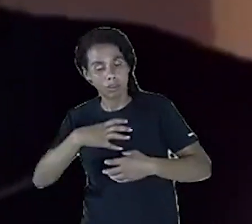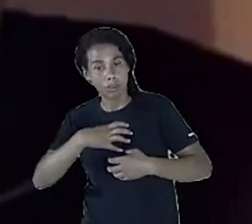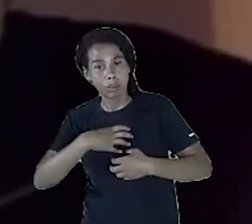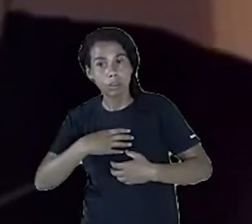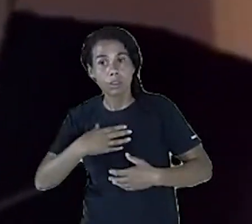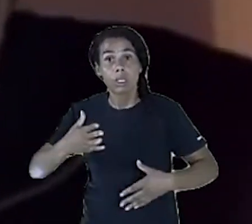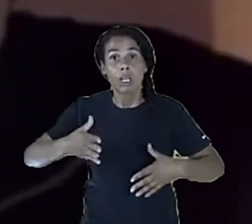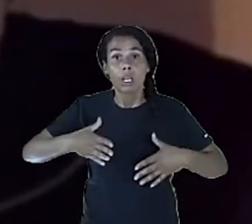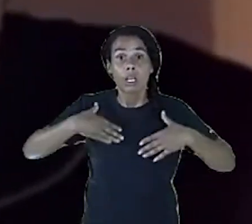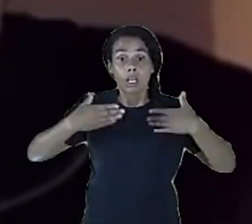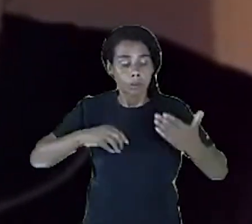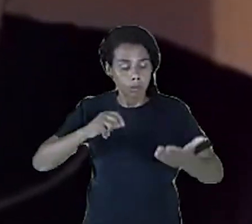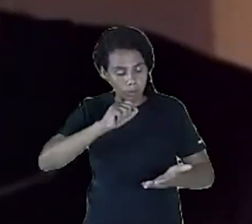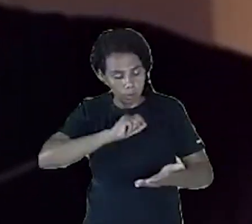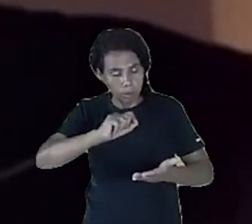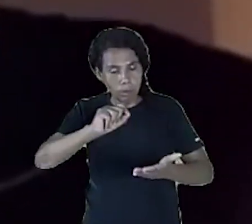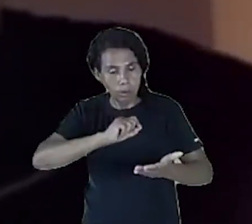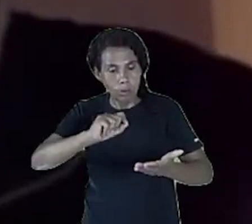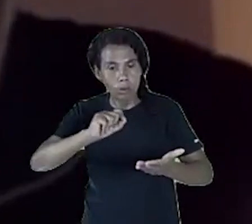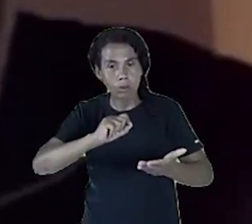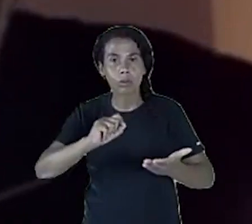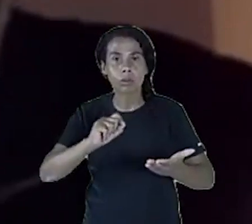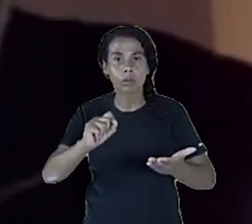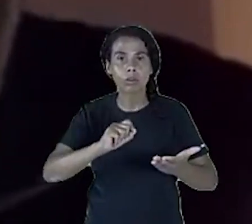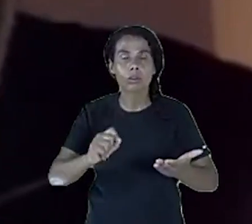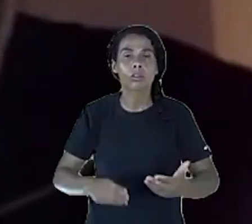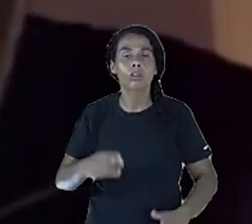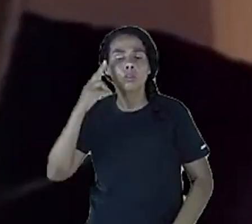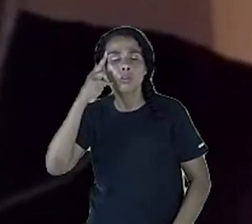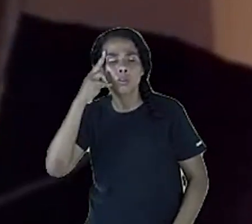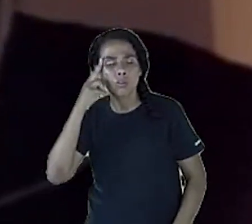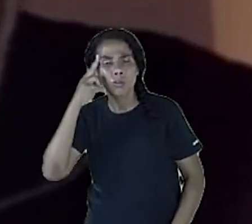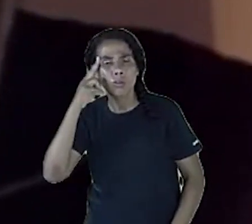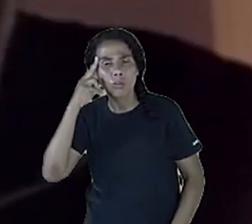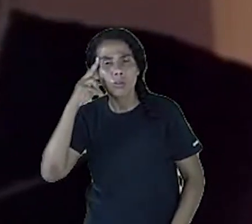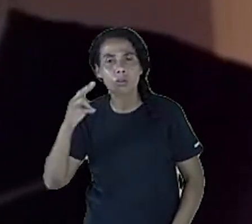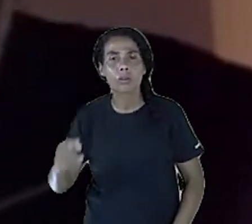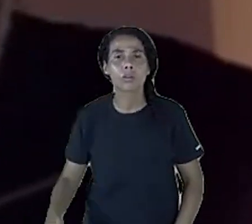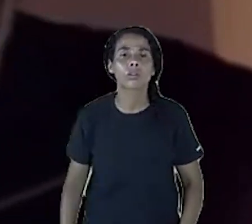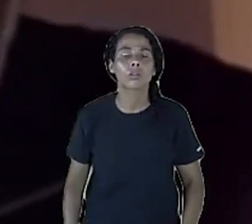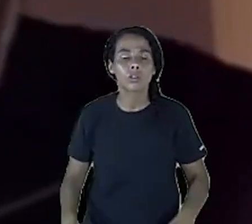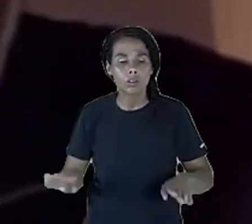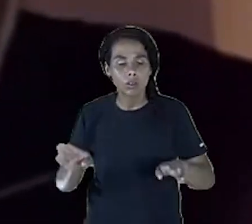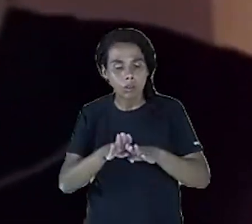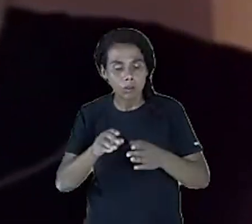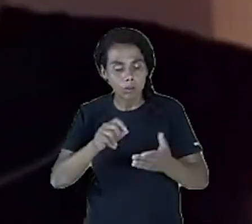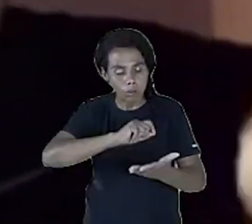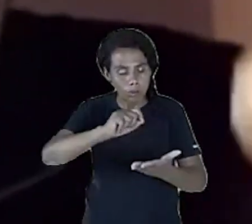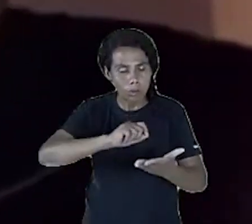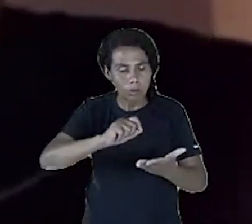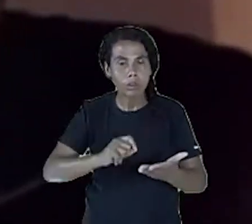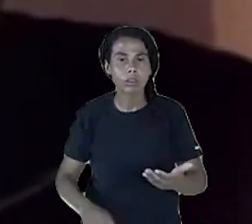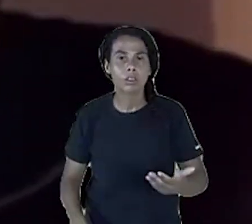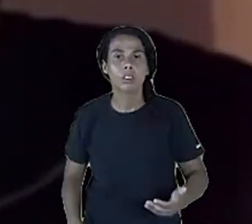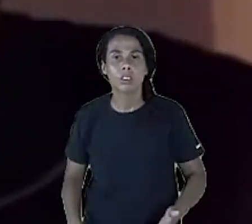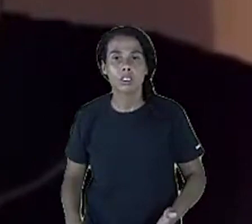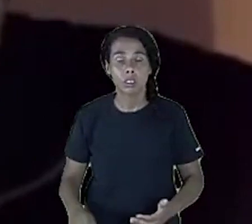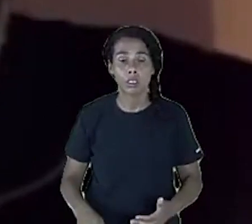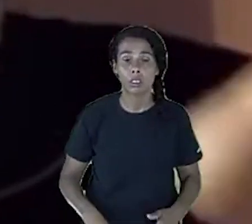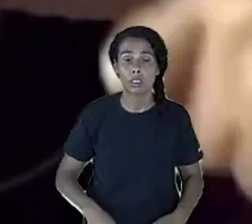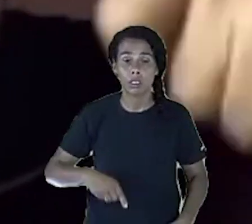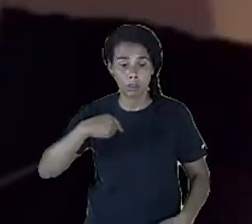ali, e a necessidade de ir mais além, e apagar com a borracha aquele verso, e escrever um outro